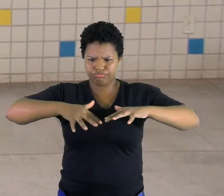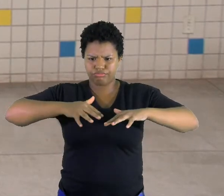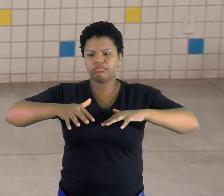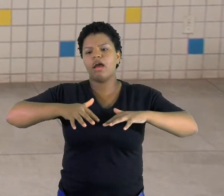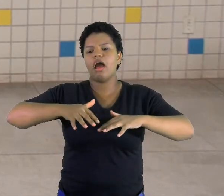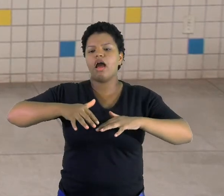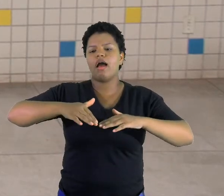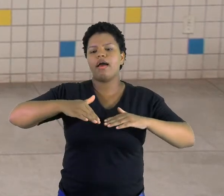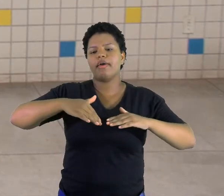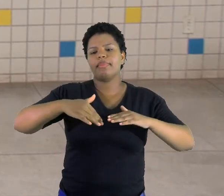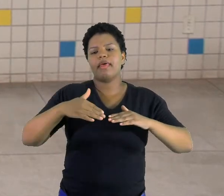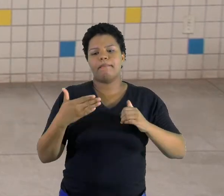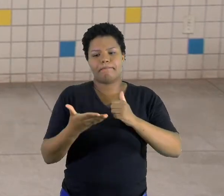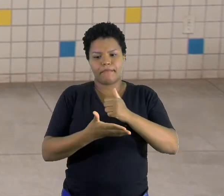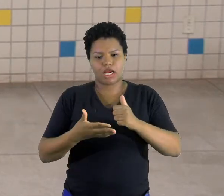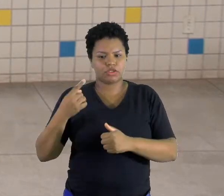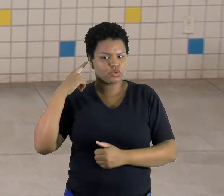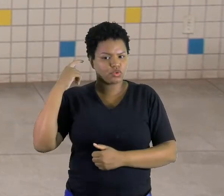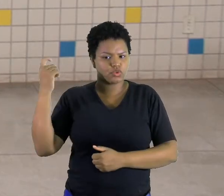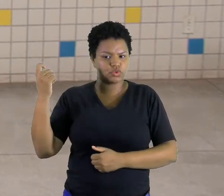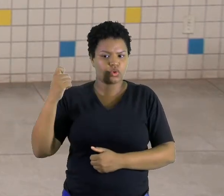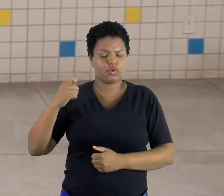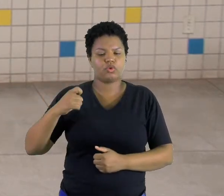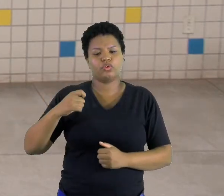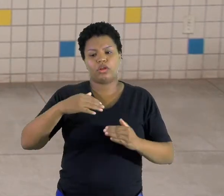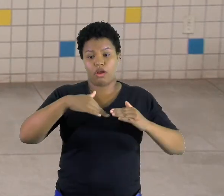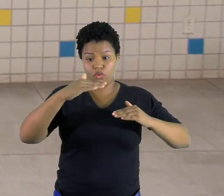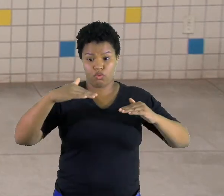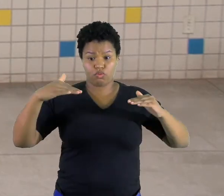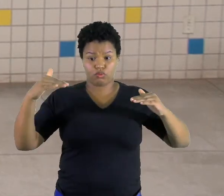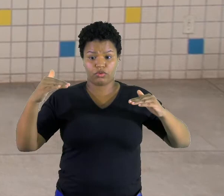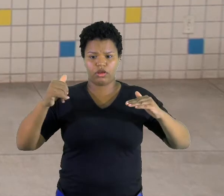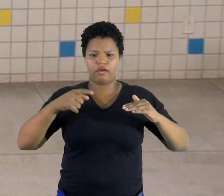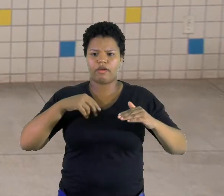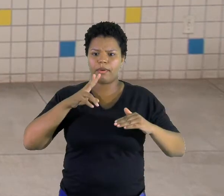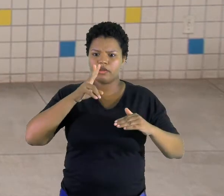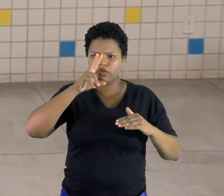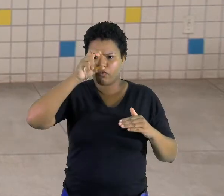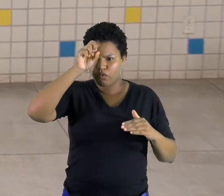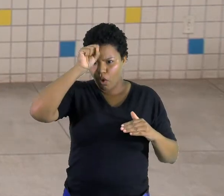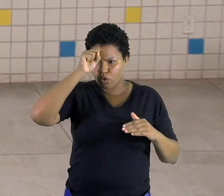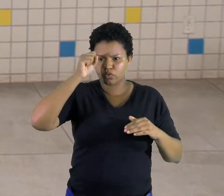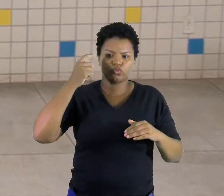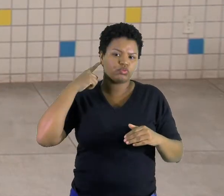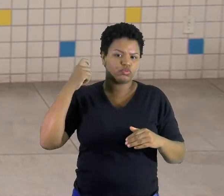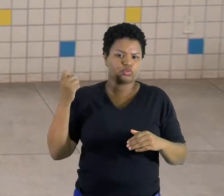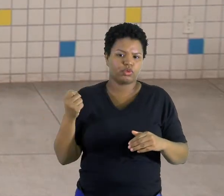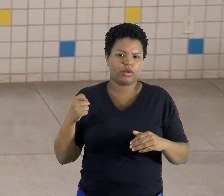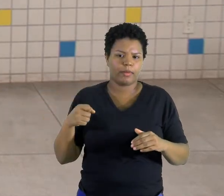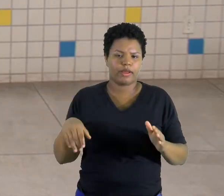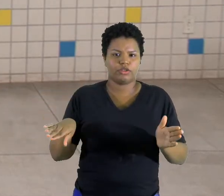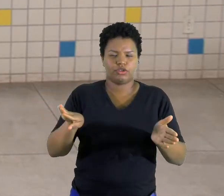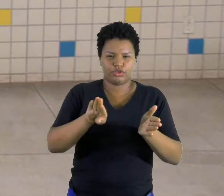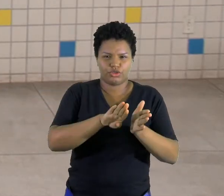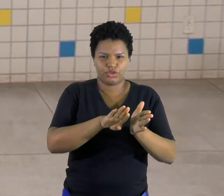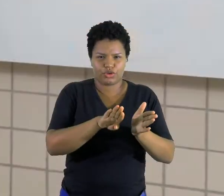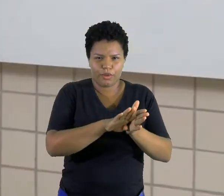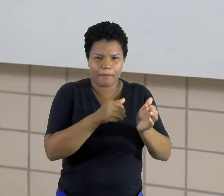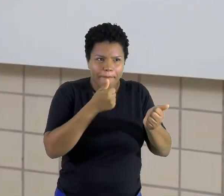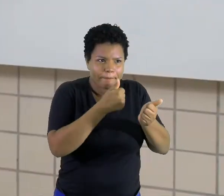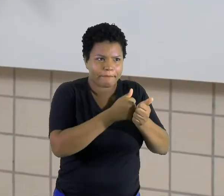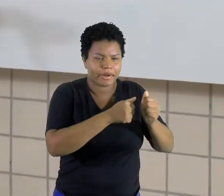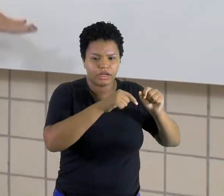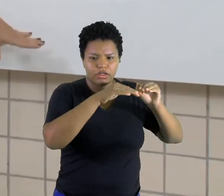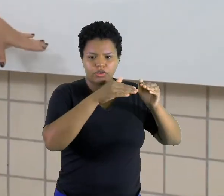daquela fonte, da onda, ela vai ser mais intensa o som. Quem nunca chegou perto daquelas caixas de som